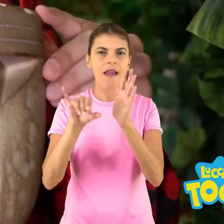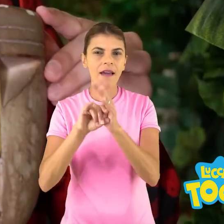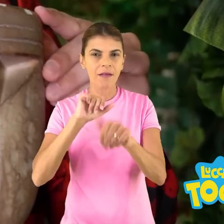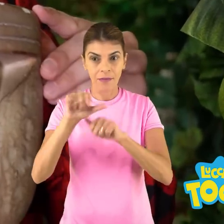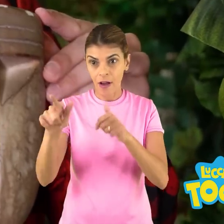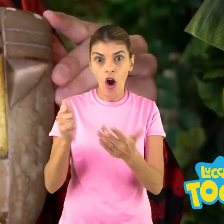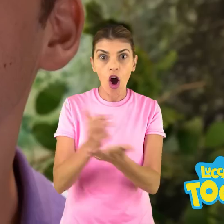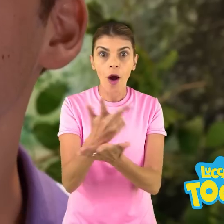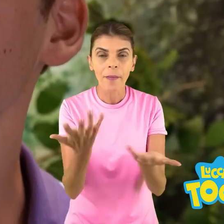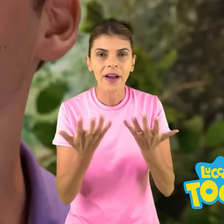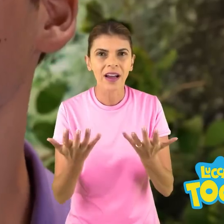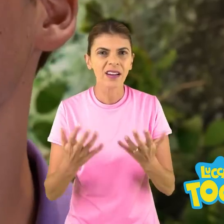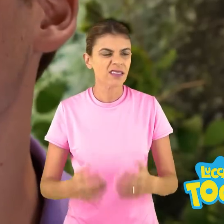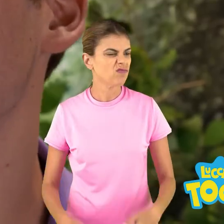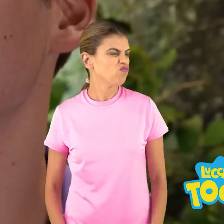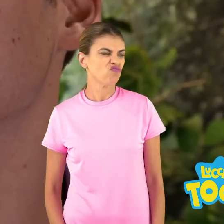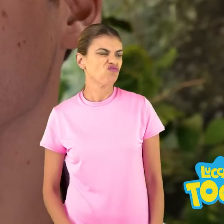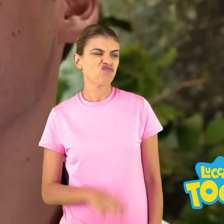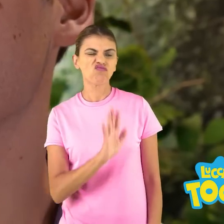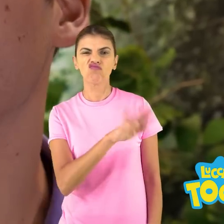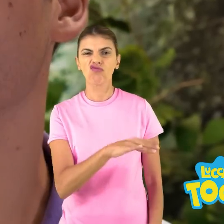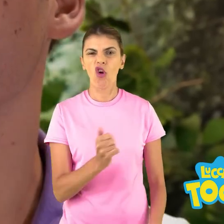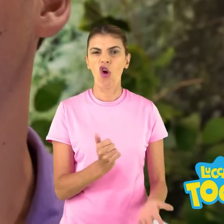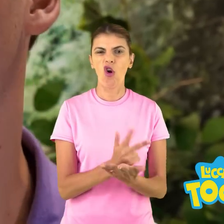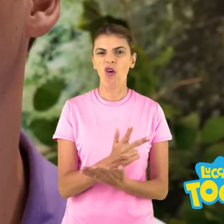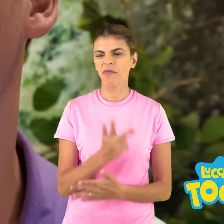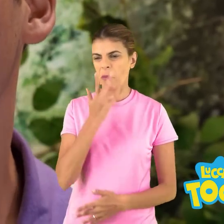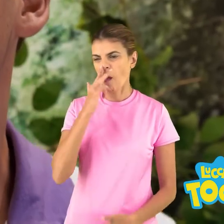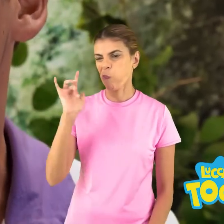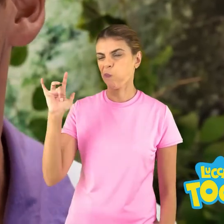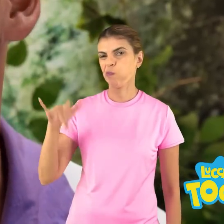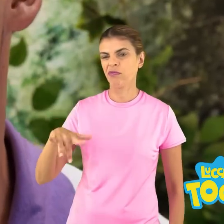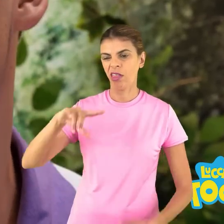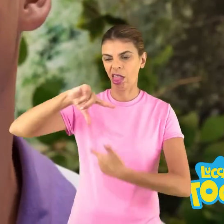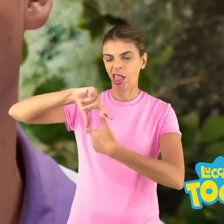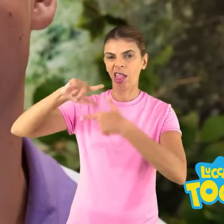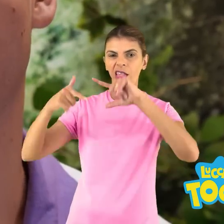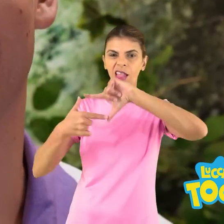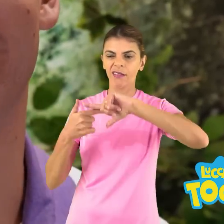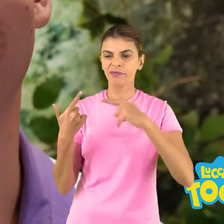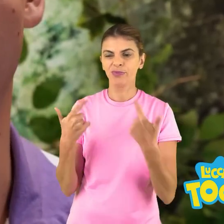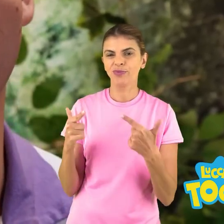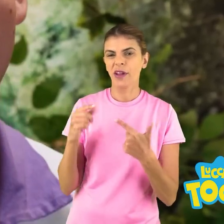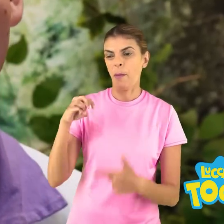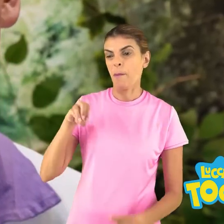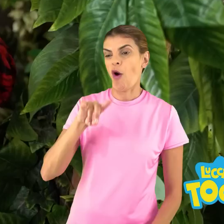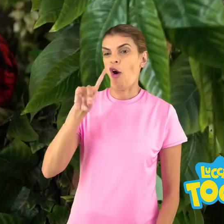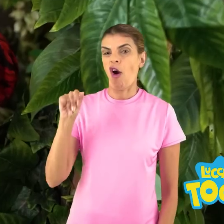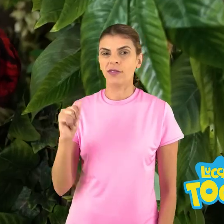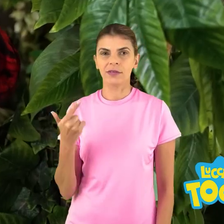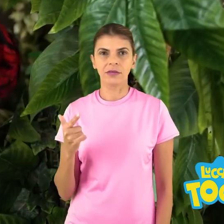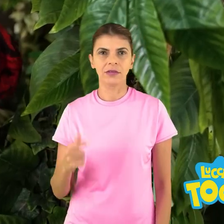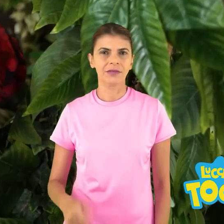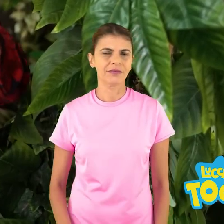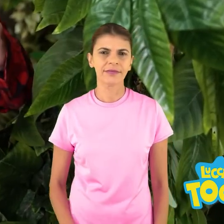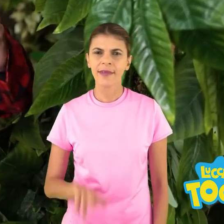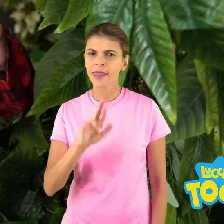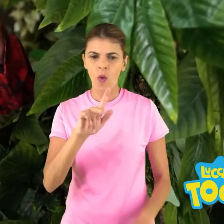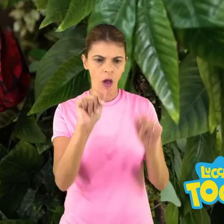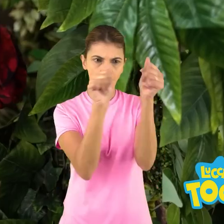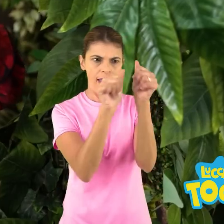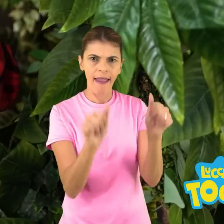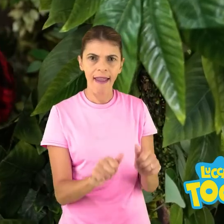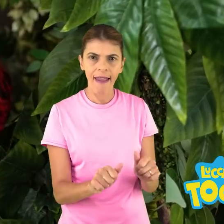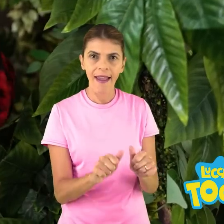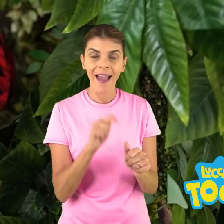comprar? Não. Achei muito cafona e fora de moda essa estátua aí. Não é estátua, garoto.